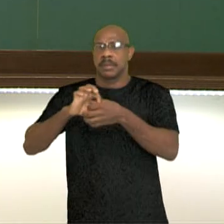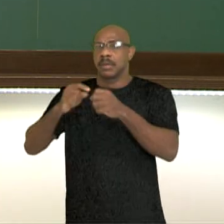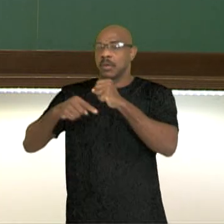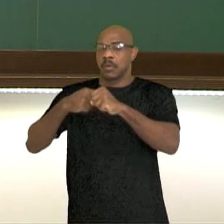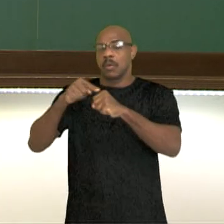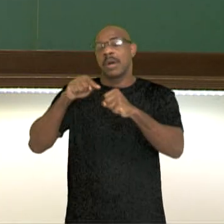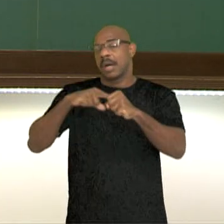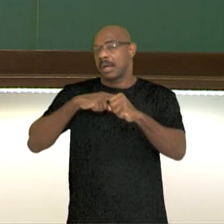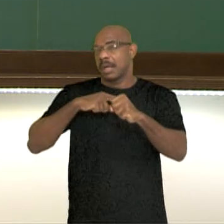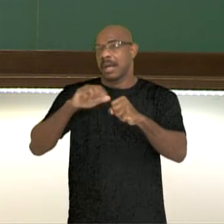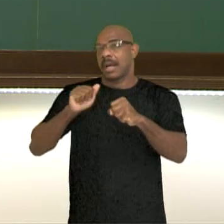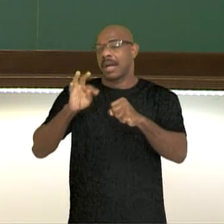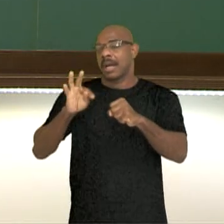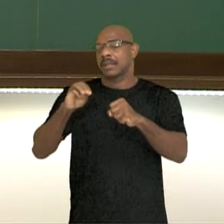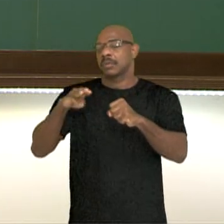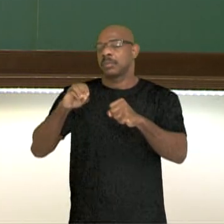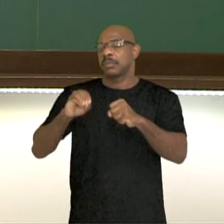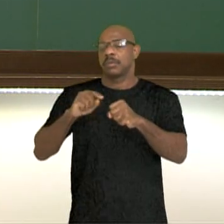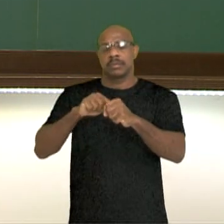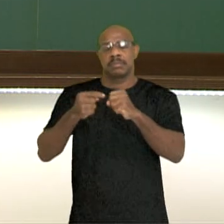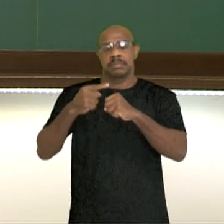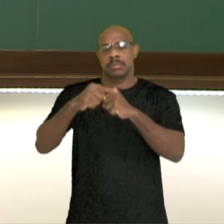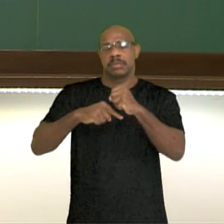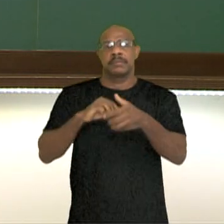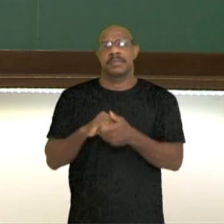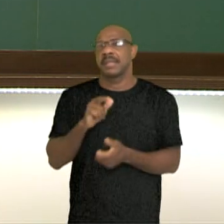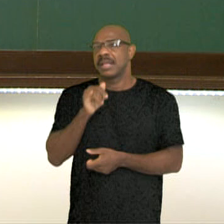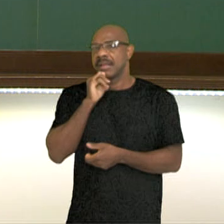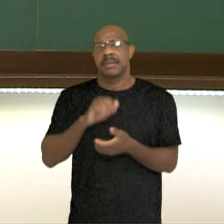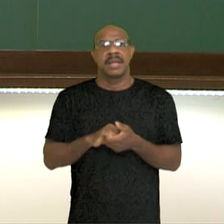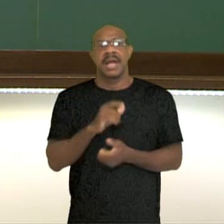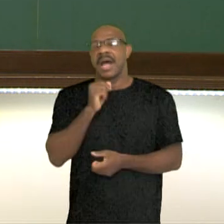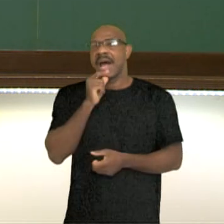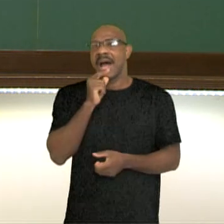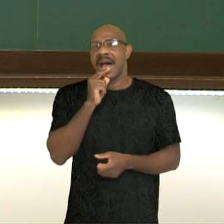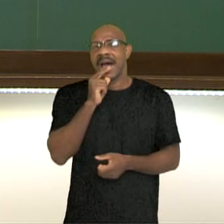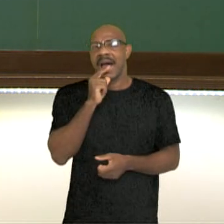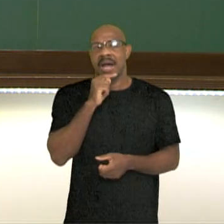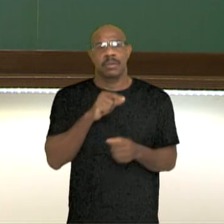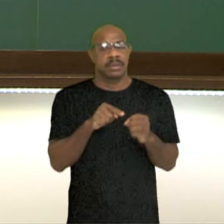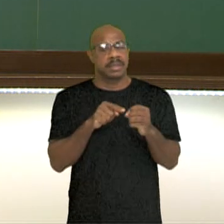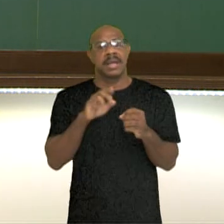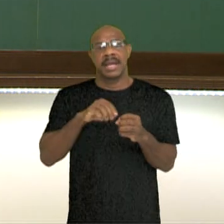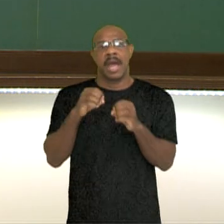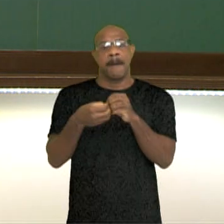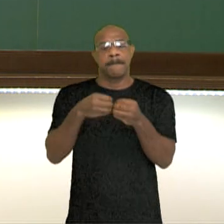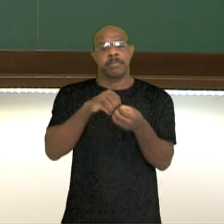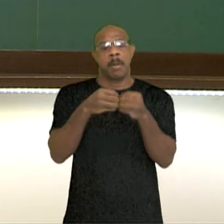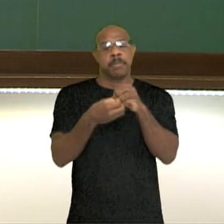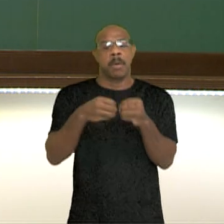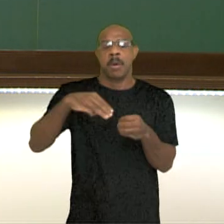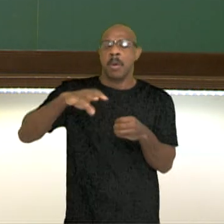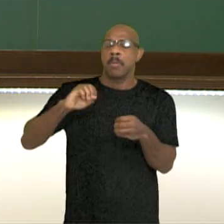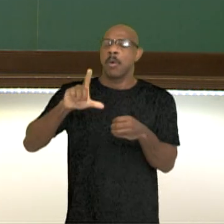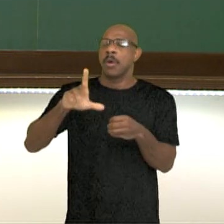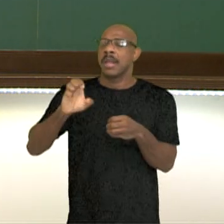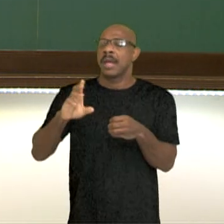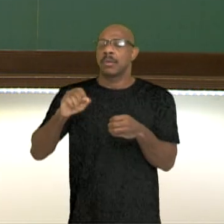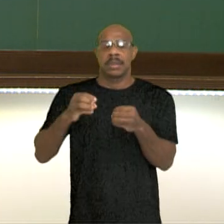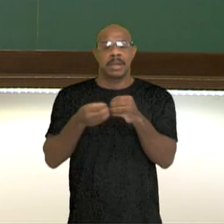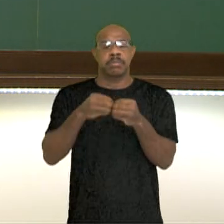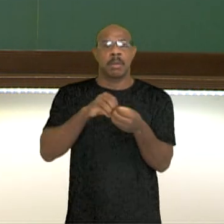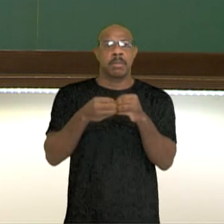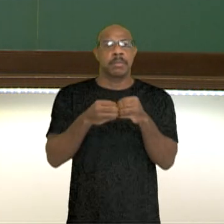tanta certeza? Bom, a água é uma molécula, uma substância constituída de quais átomos?